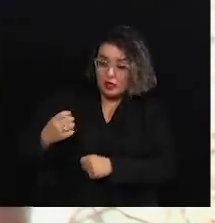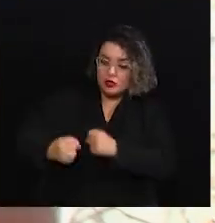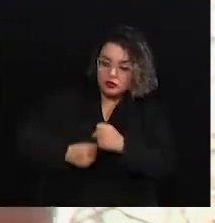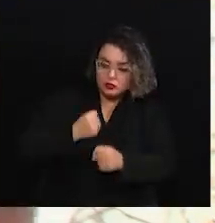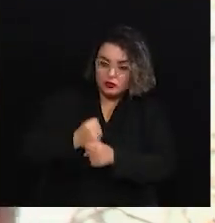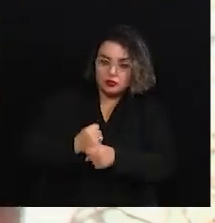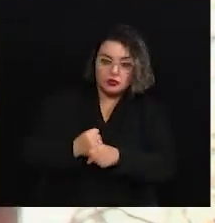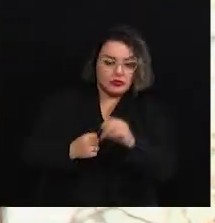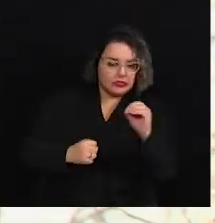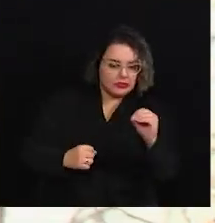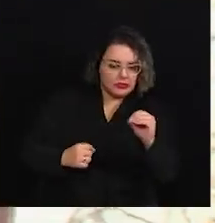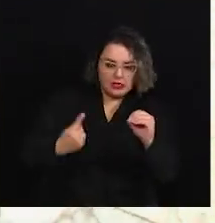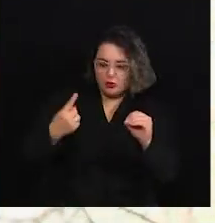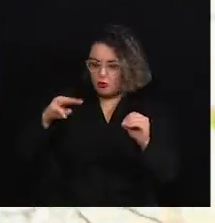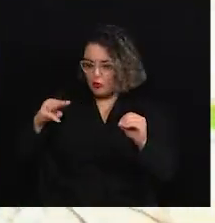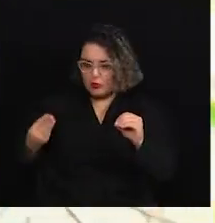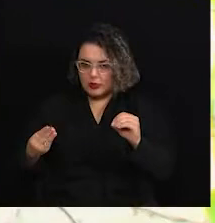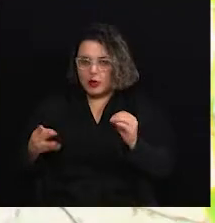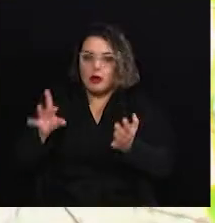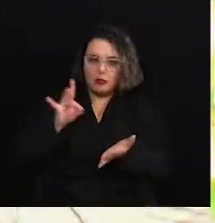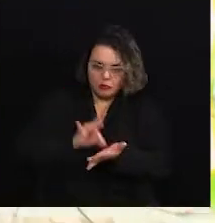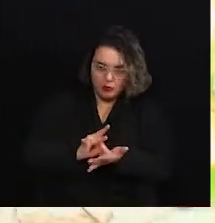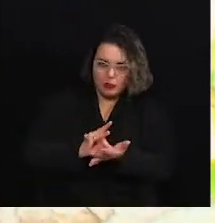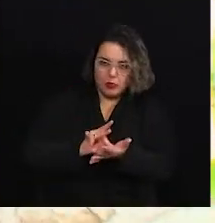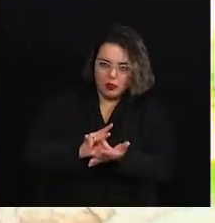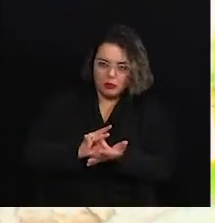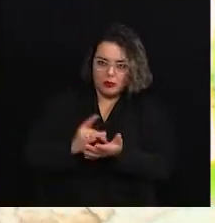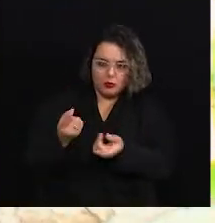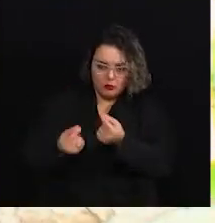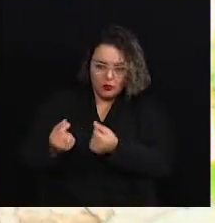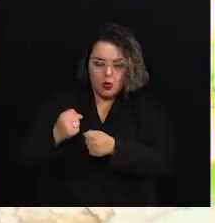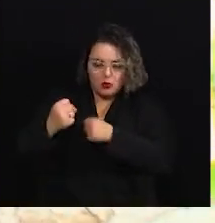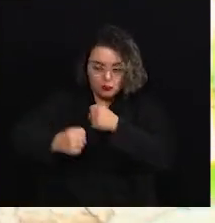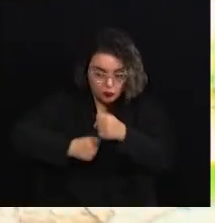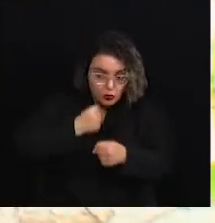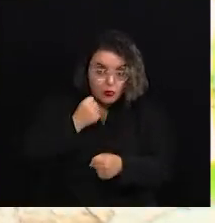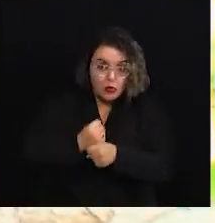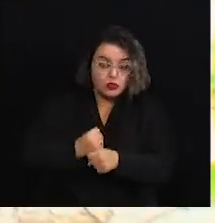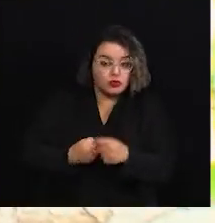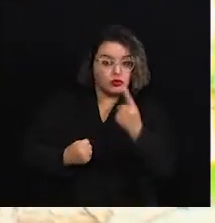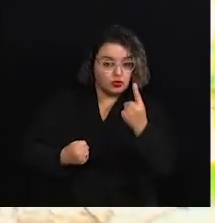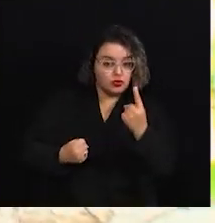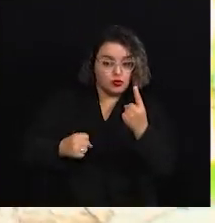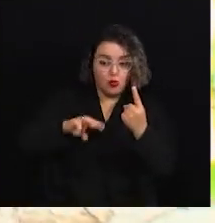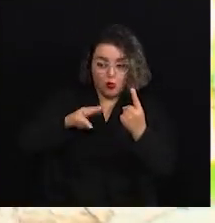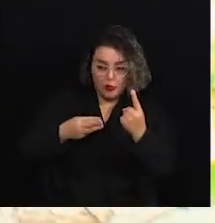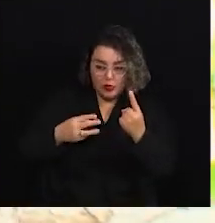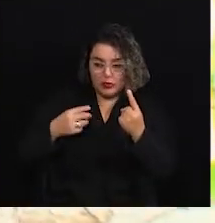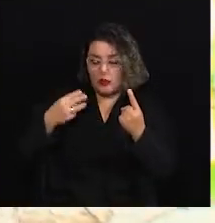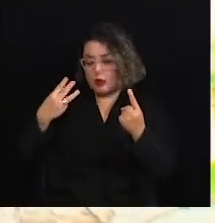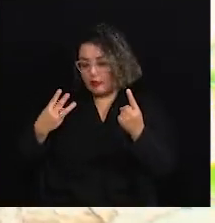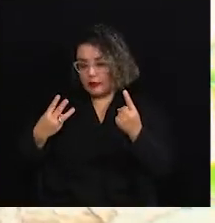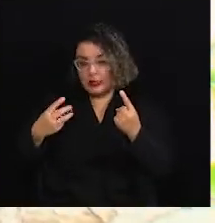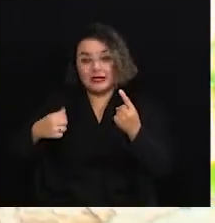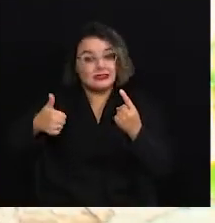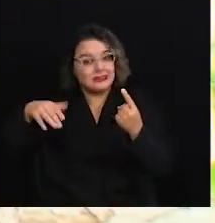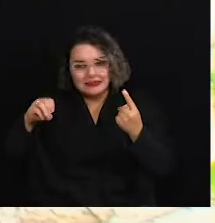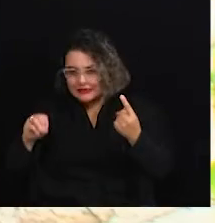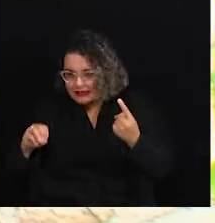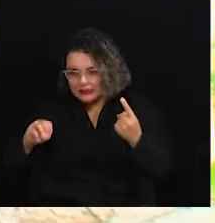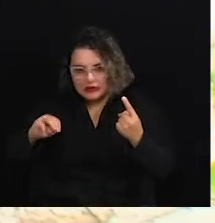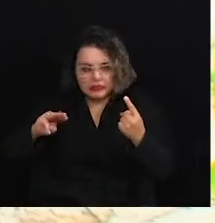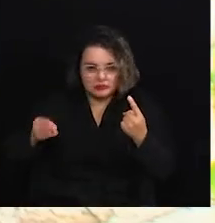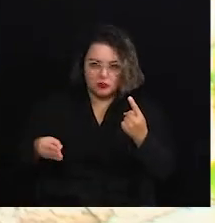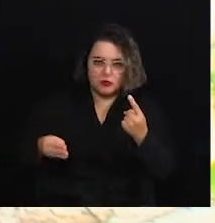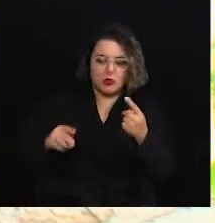gente diz assim, entre 0 e 1 milhão é uma realidade de faturamento anual. E depois entre 1 milhão e 2, 3 até 10 é uma outra